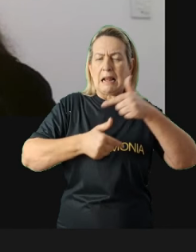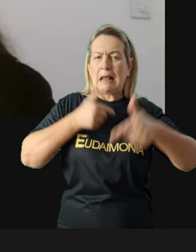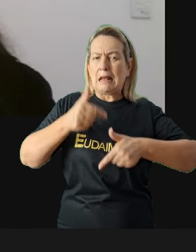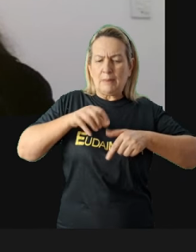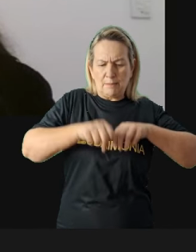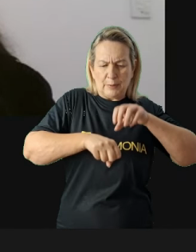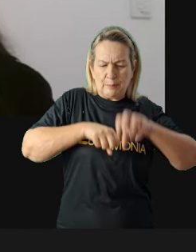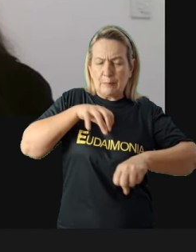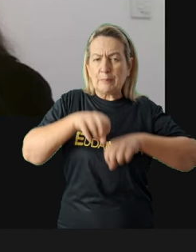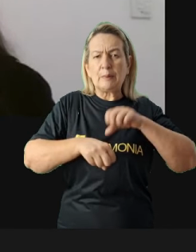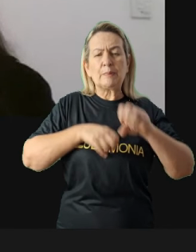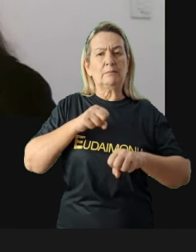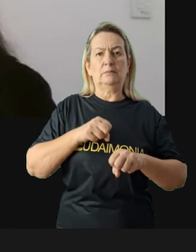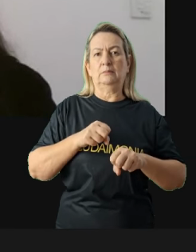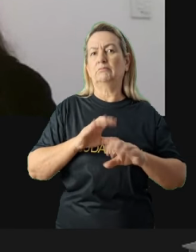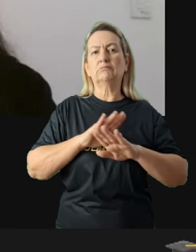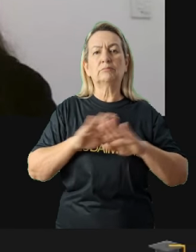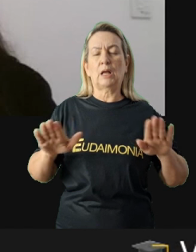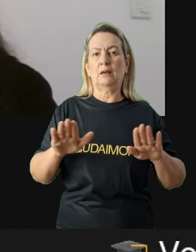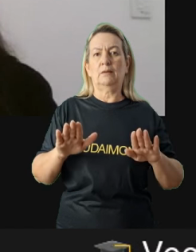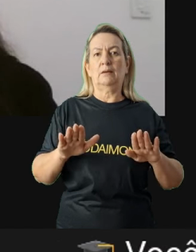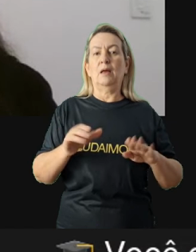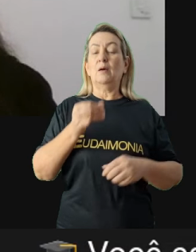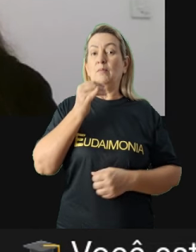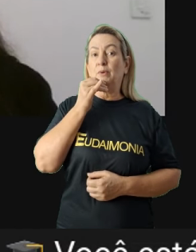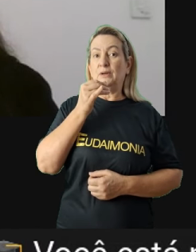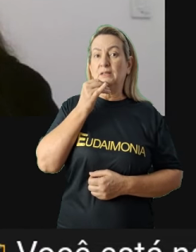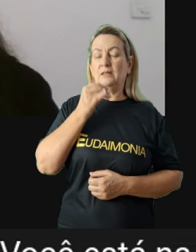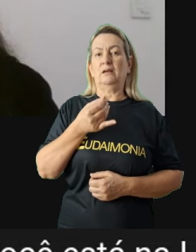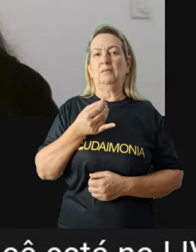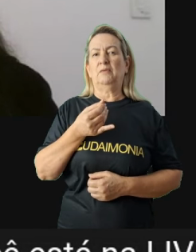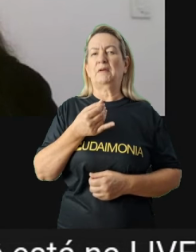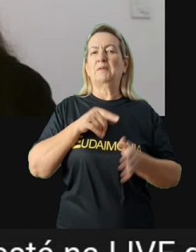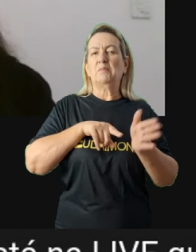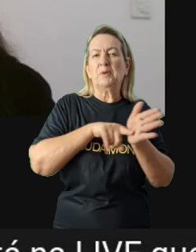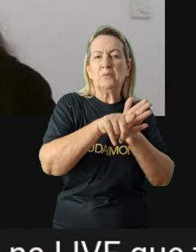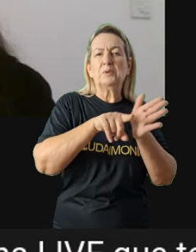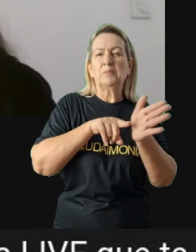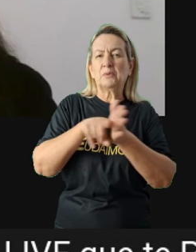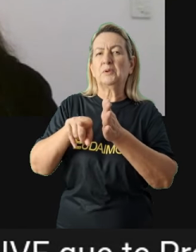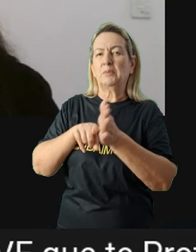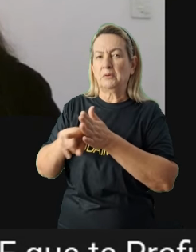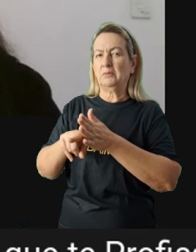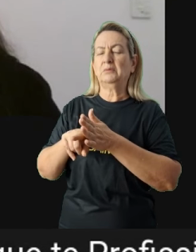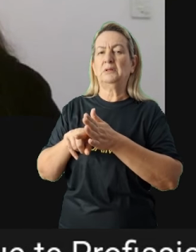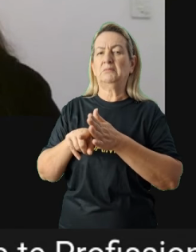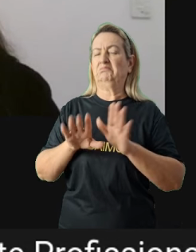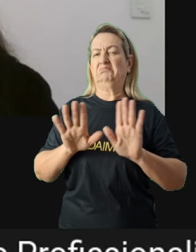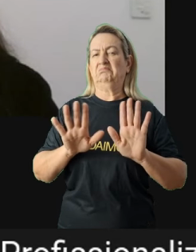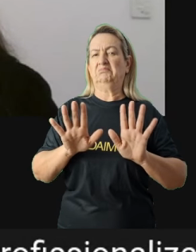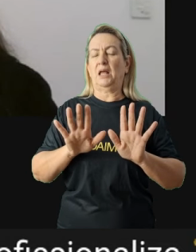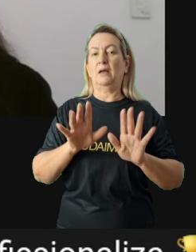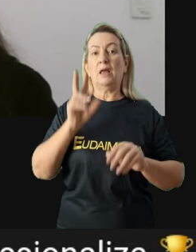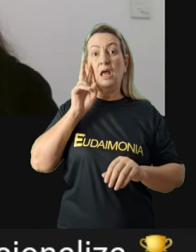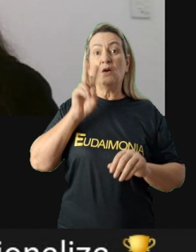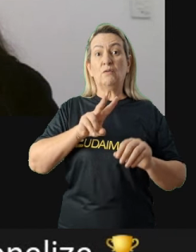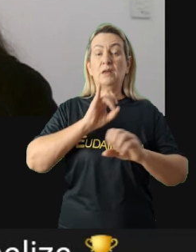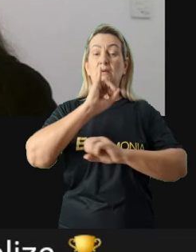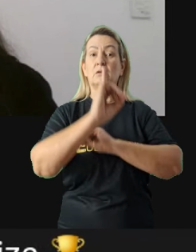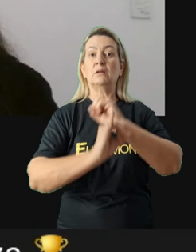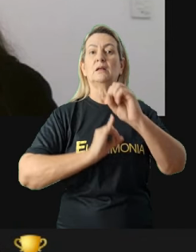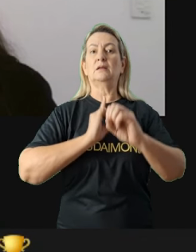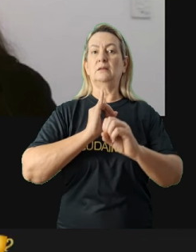Enfim, eu acho que a gente tem que botar a mão na massa. Eu acho que é o único trocar aquela chave de ficar fazendo pergunta que a